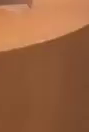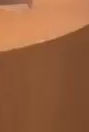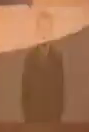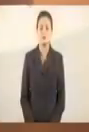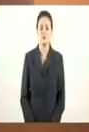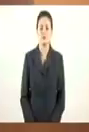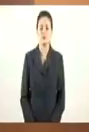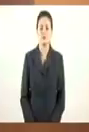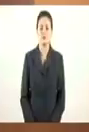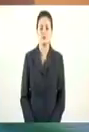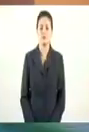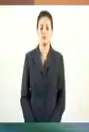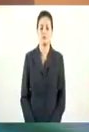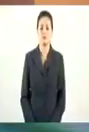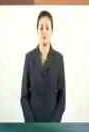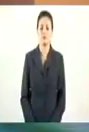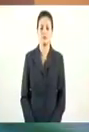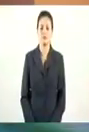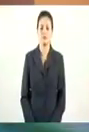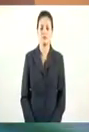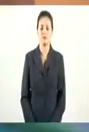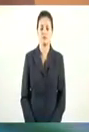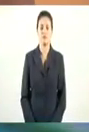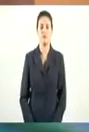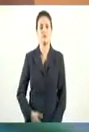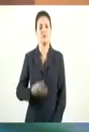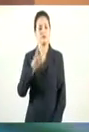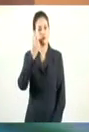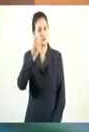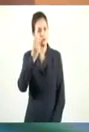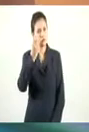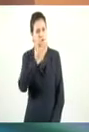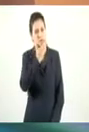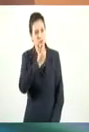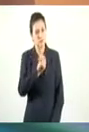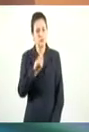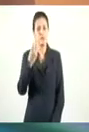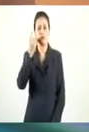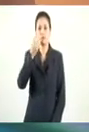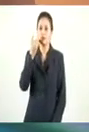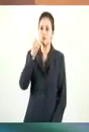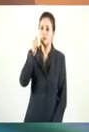Senhores deputados, senhoras deputadas, venho a esta tribuna hoje